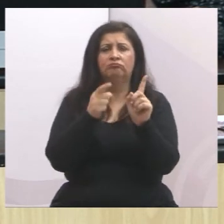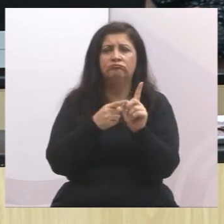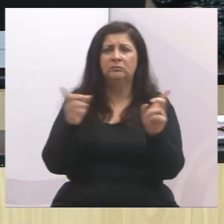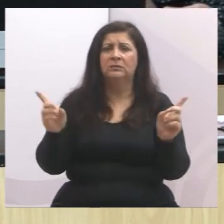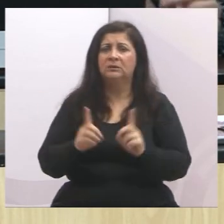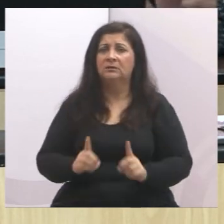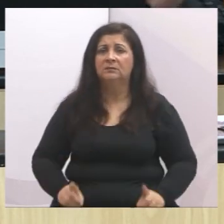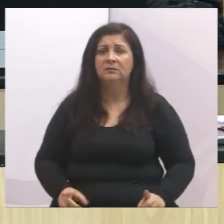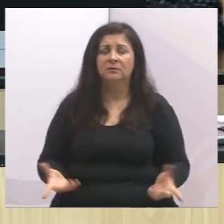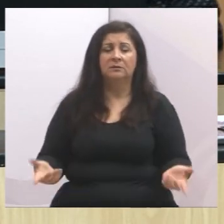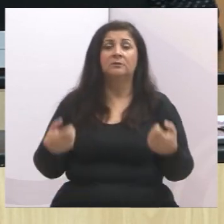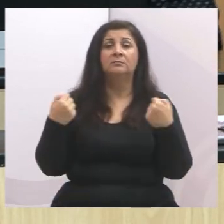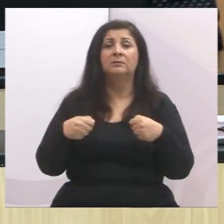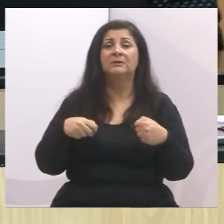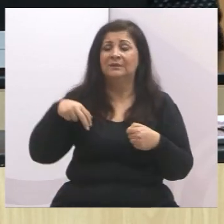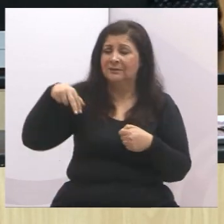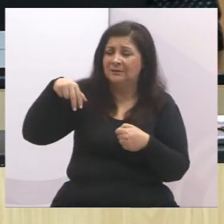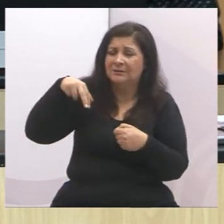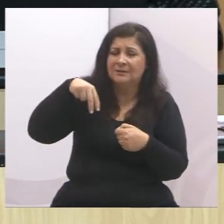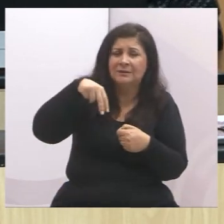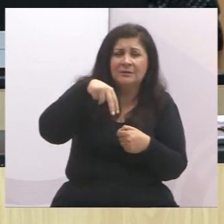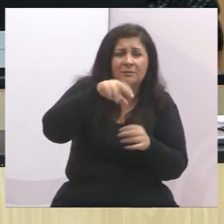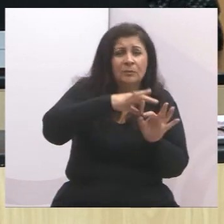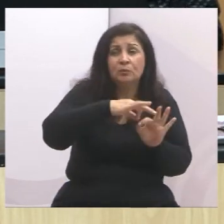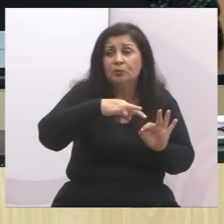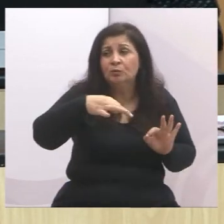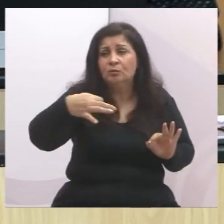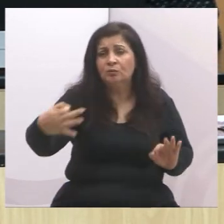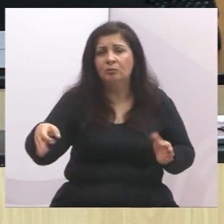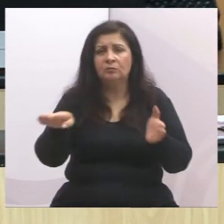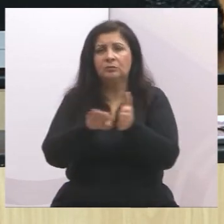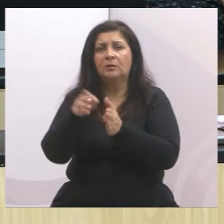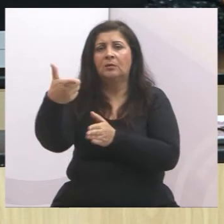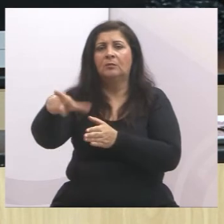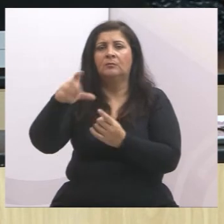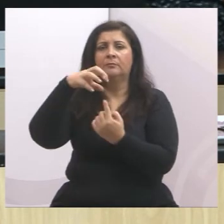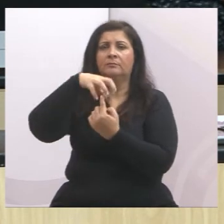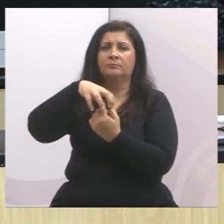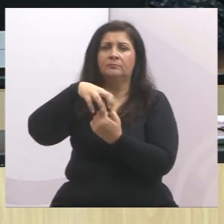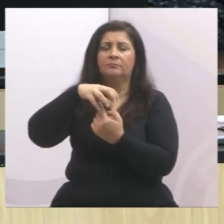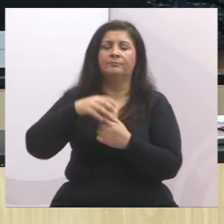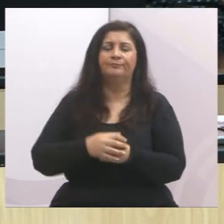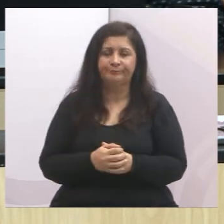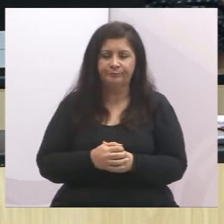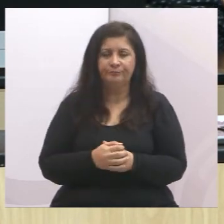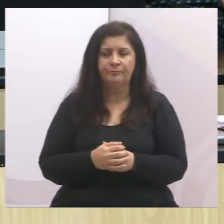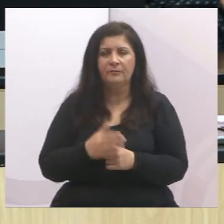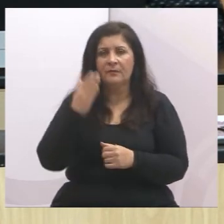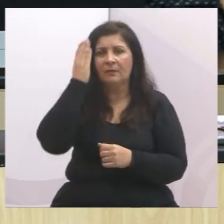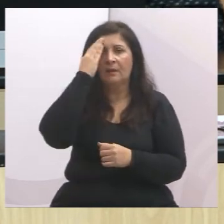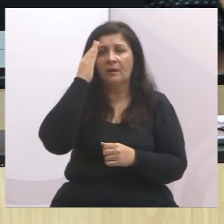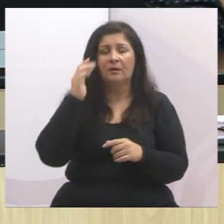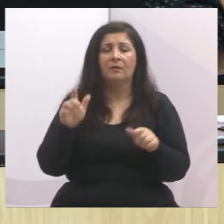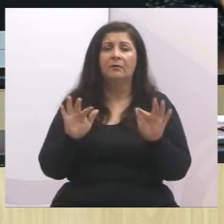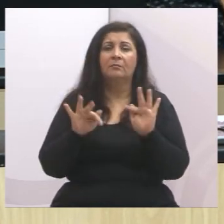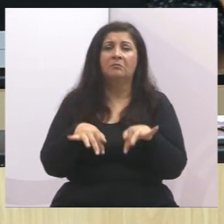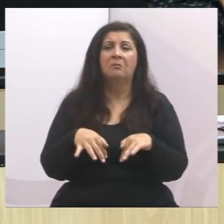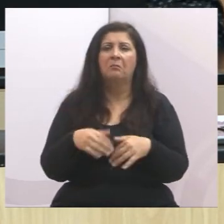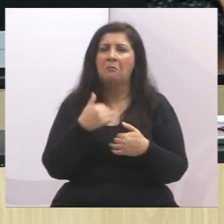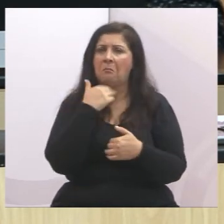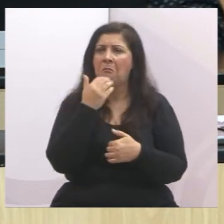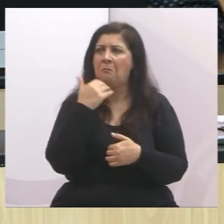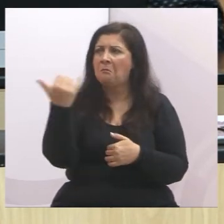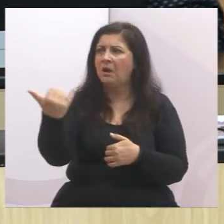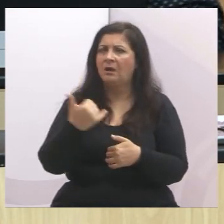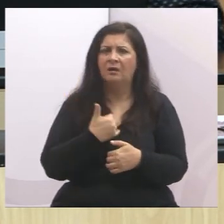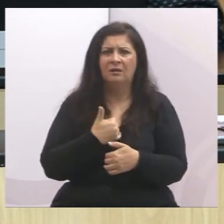reduzida, necessitam caminhar muito até o ponto de ônibus mais próximo, e considerando, por fim, que os moradores não foram informados da